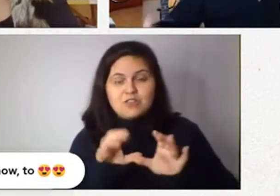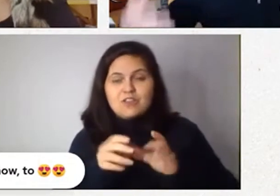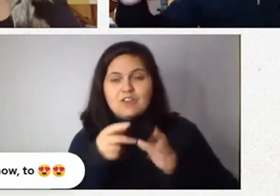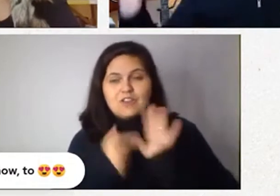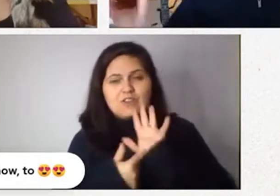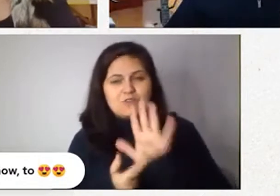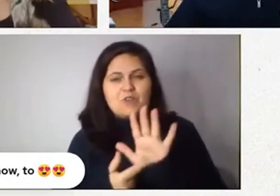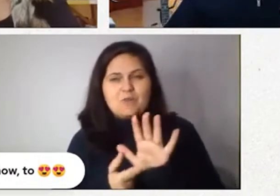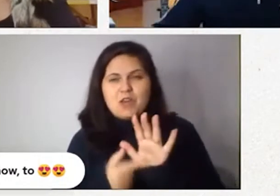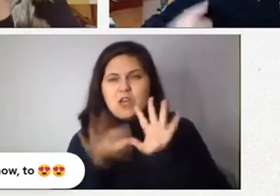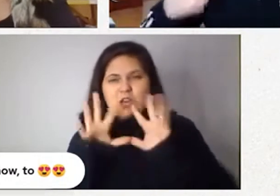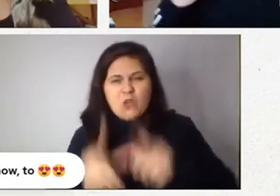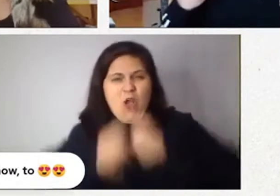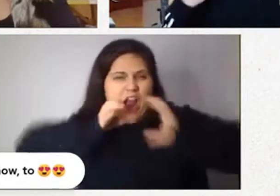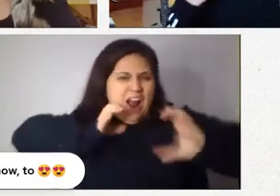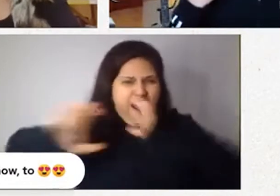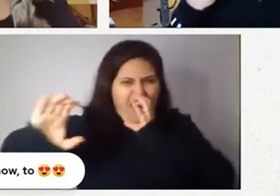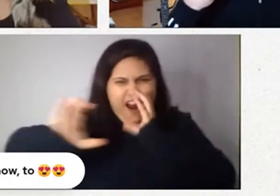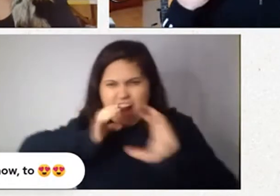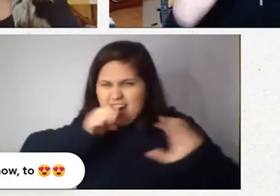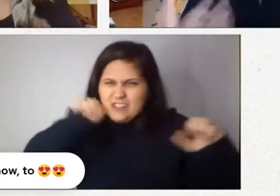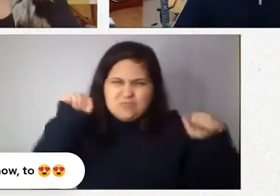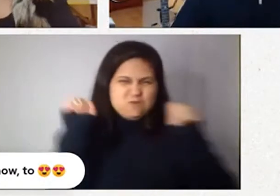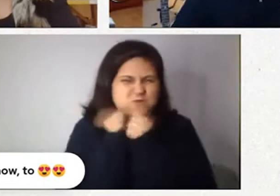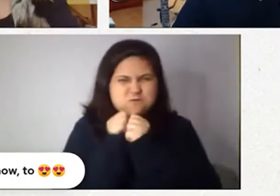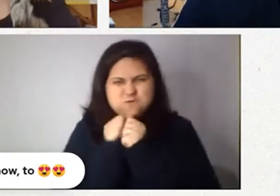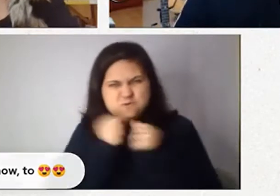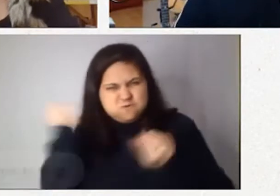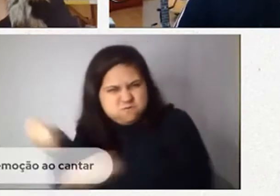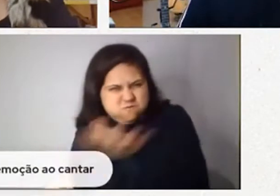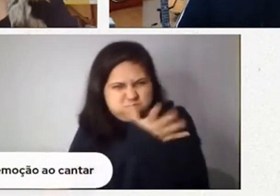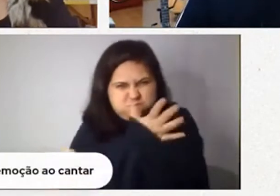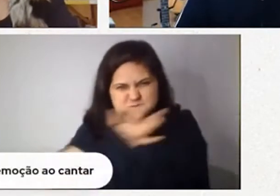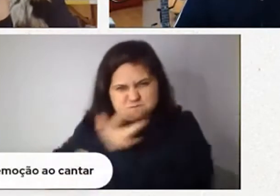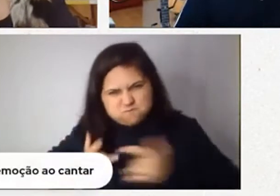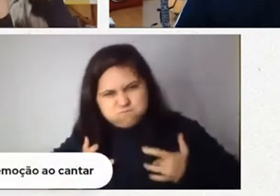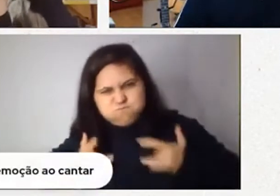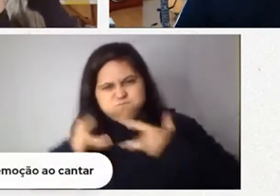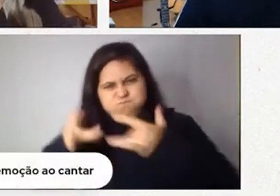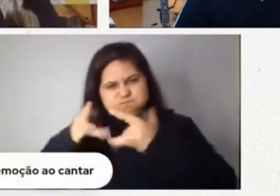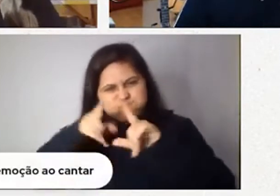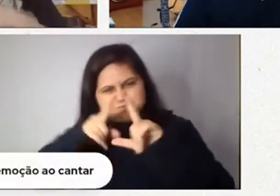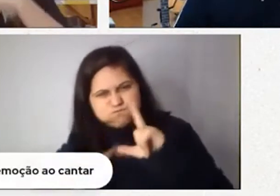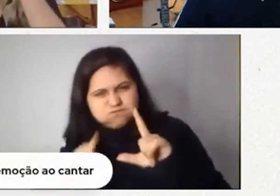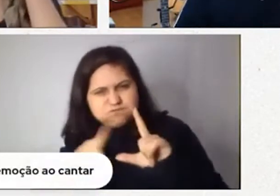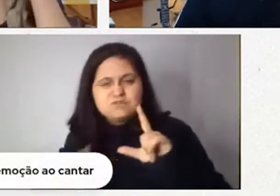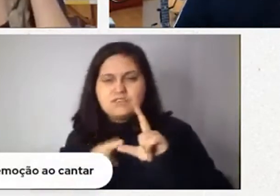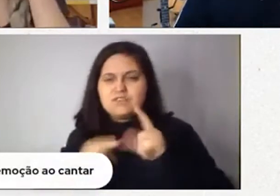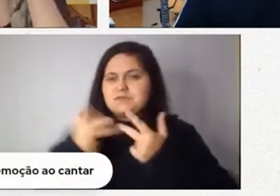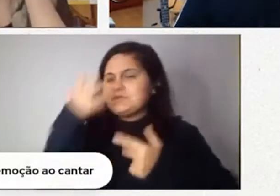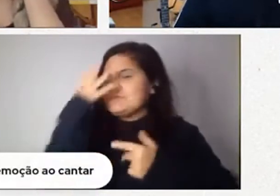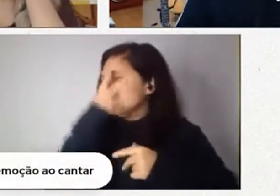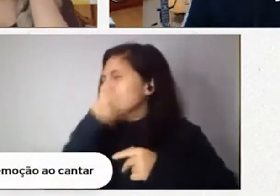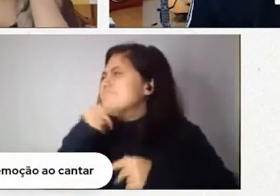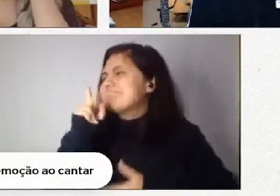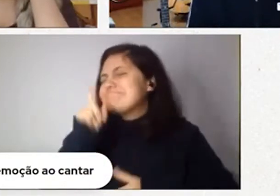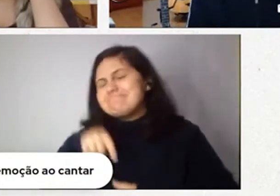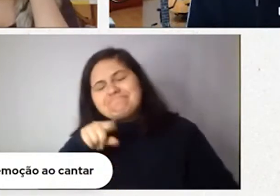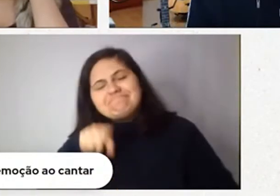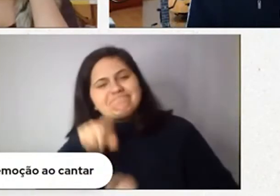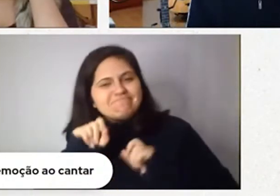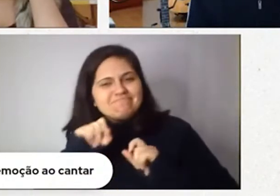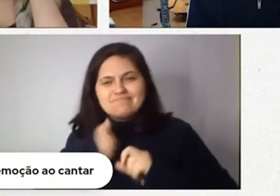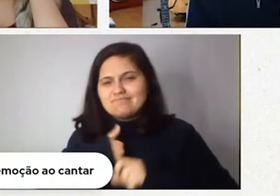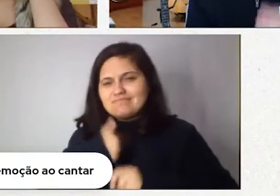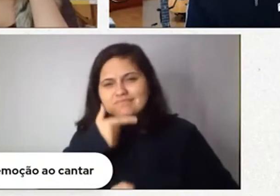gente toca e todo mundo canta junto, e todo mundo tem uma entrega. A letra, ai, que coisa linda, Então, eu não